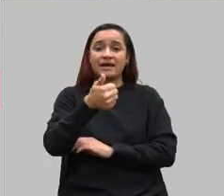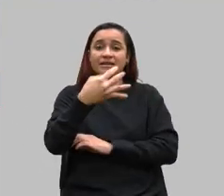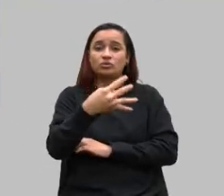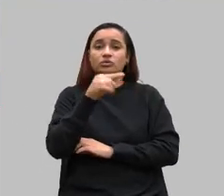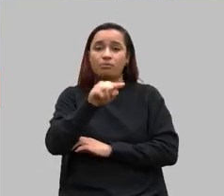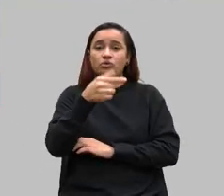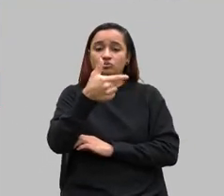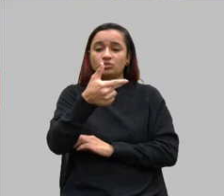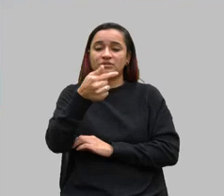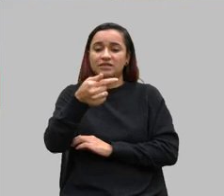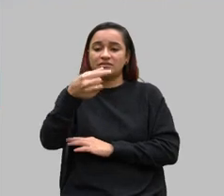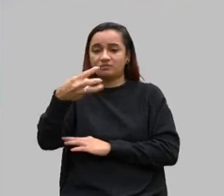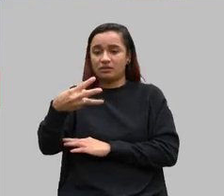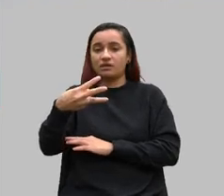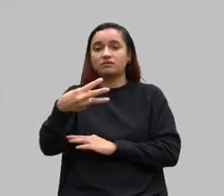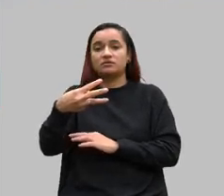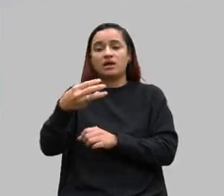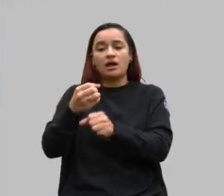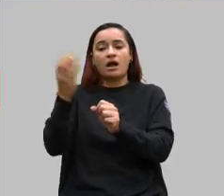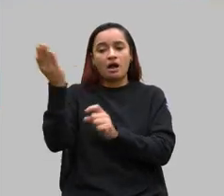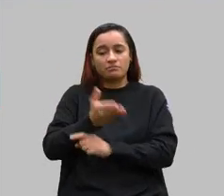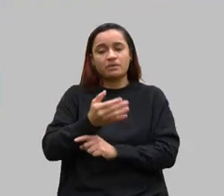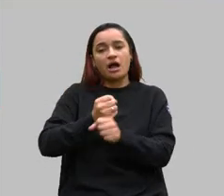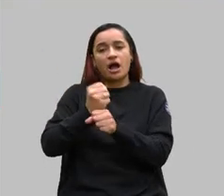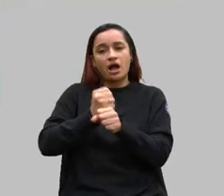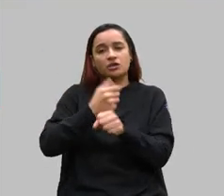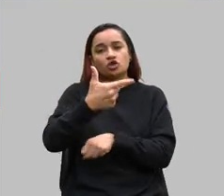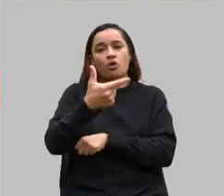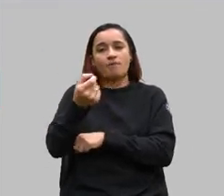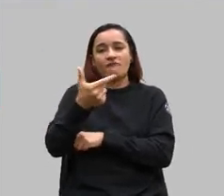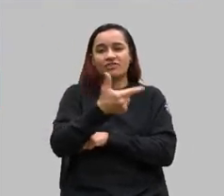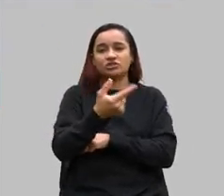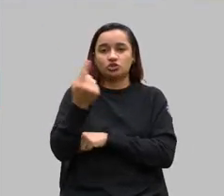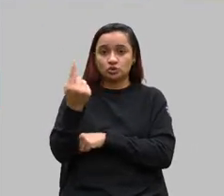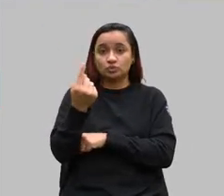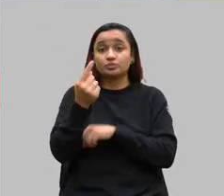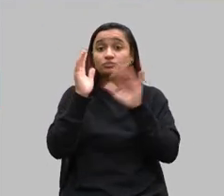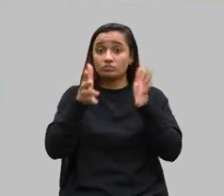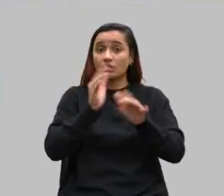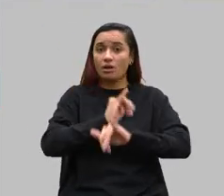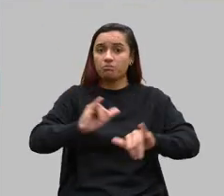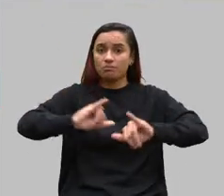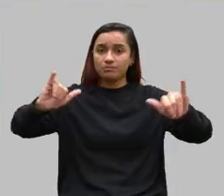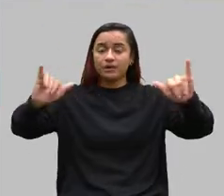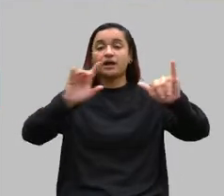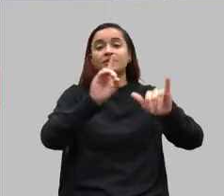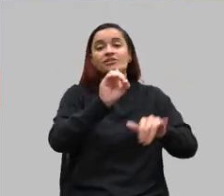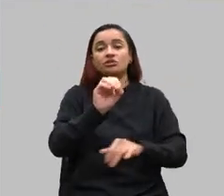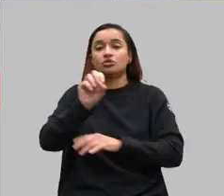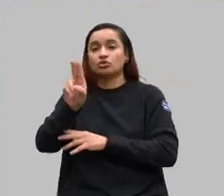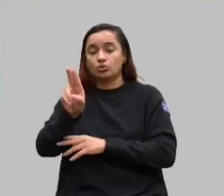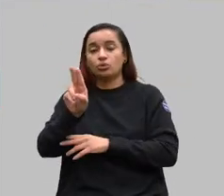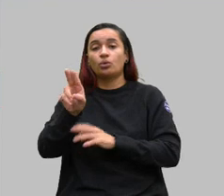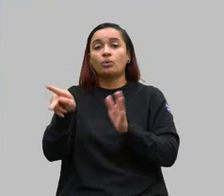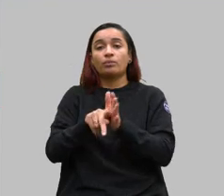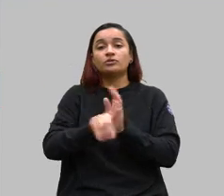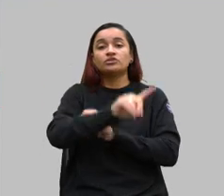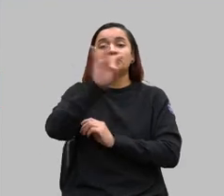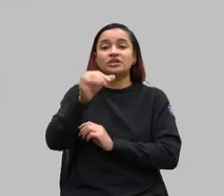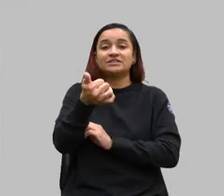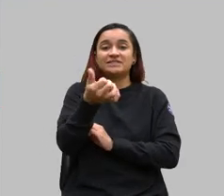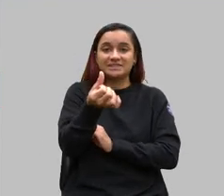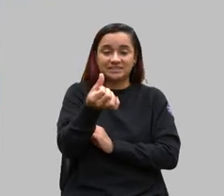14.273 b2021 conforme foi publicado no Diário Oficial da União em 16 de outubro